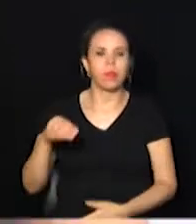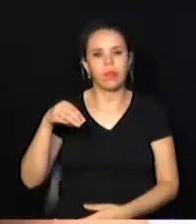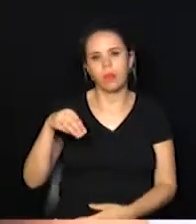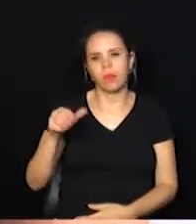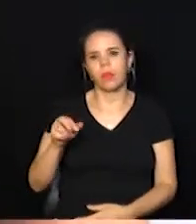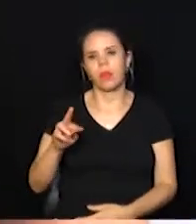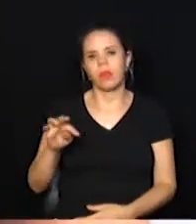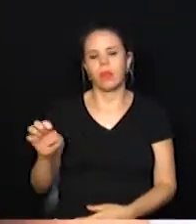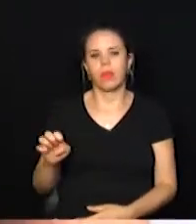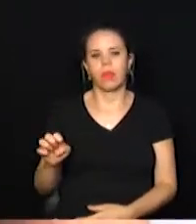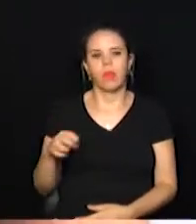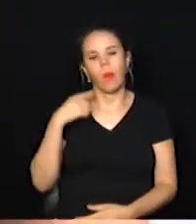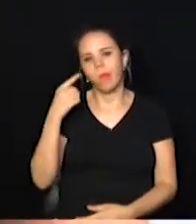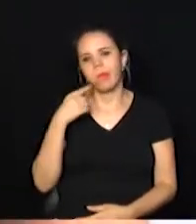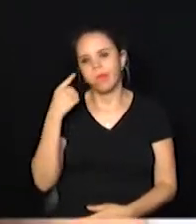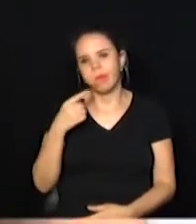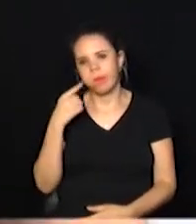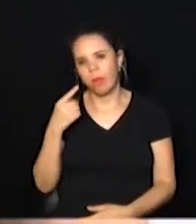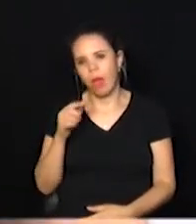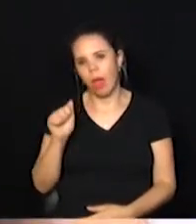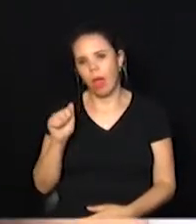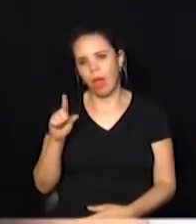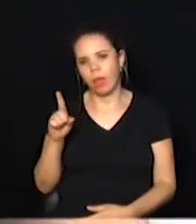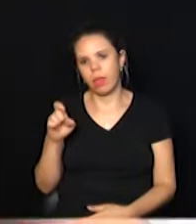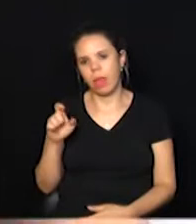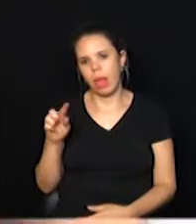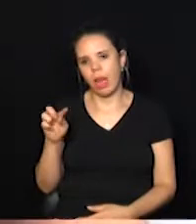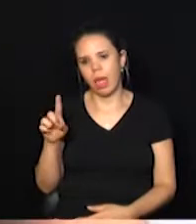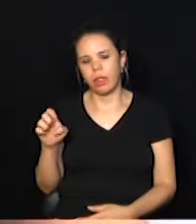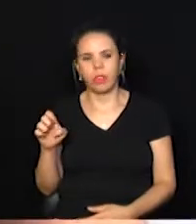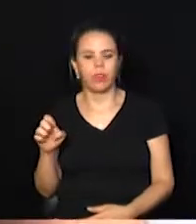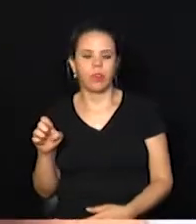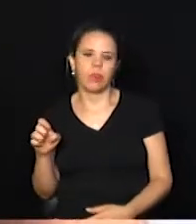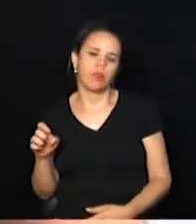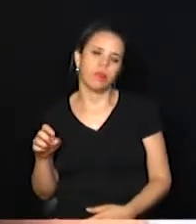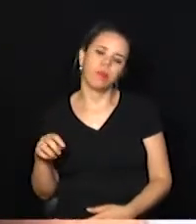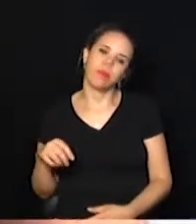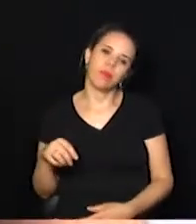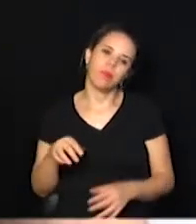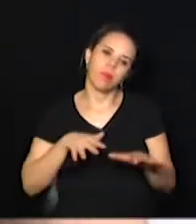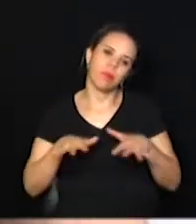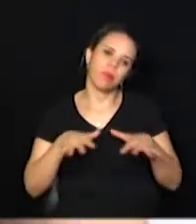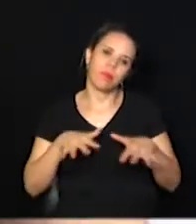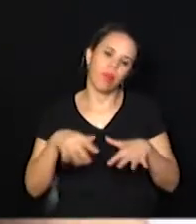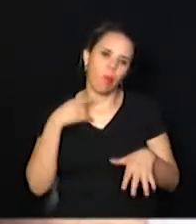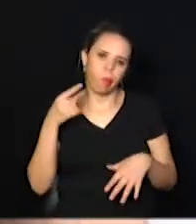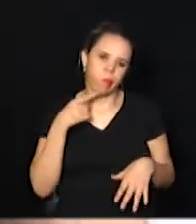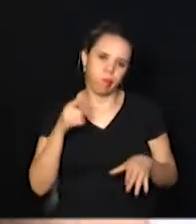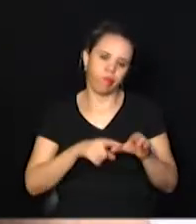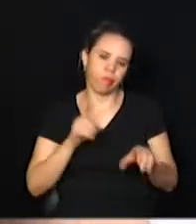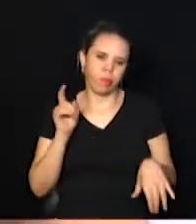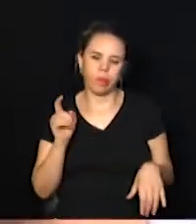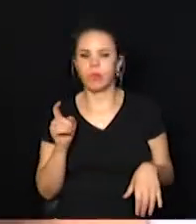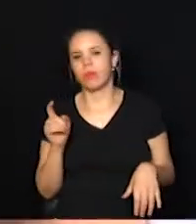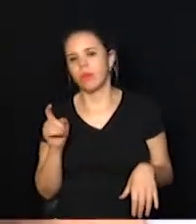aqui, a advogada Adelaide também, dos Movimento dos Advogados Independentes.